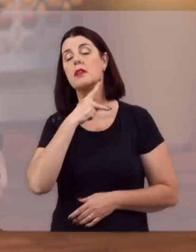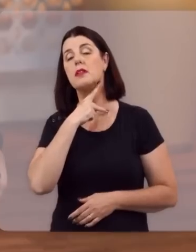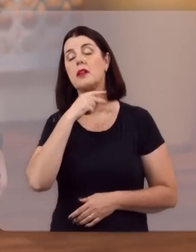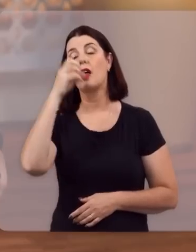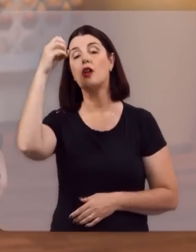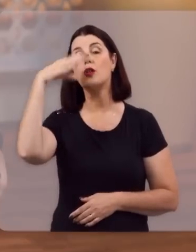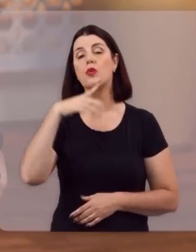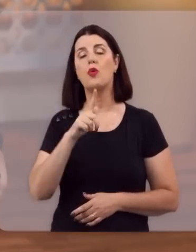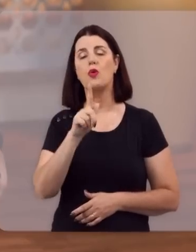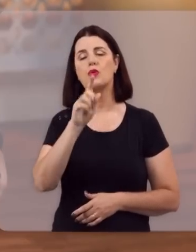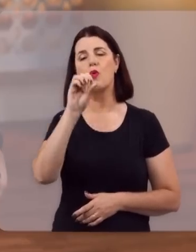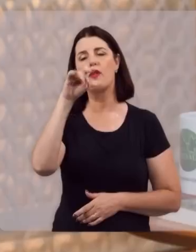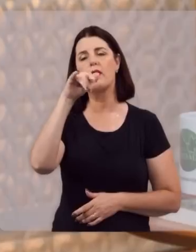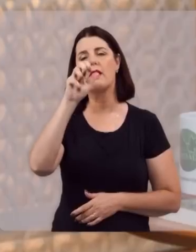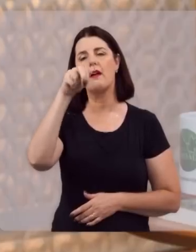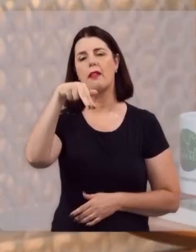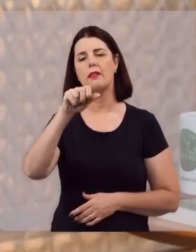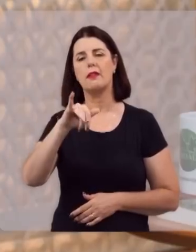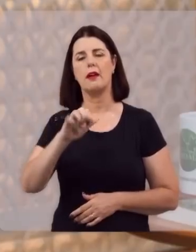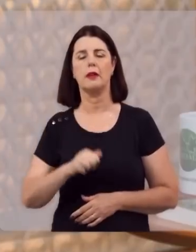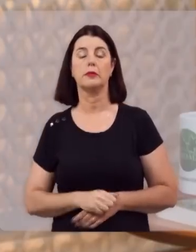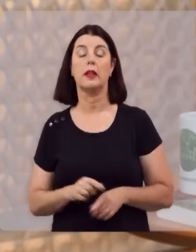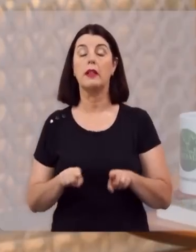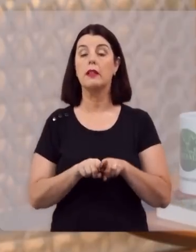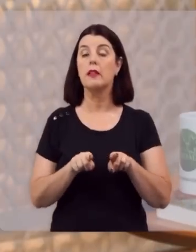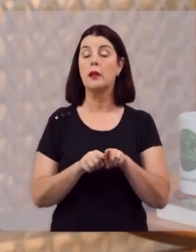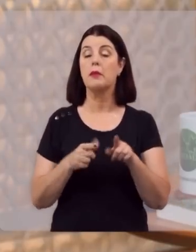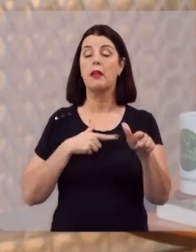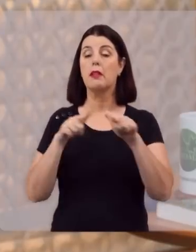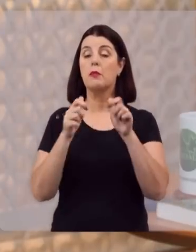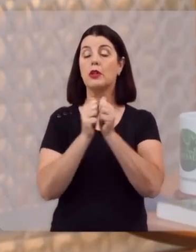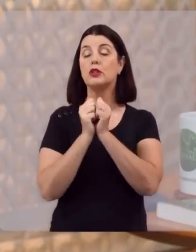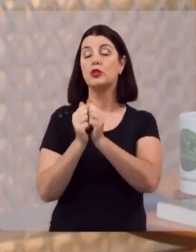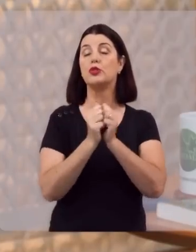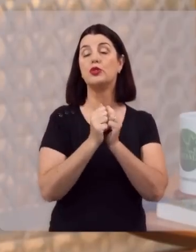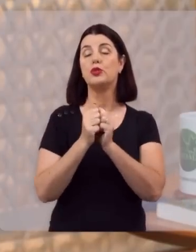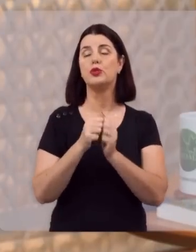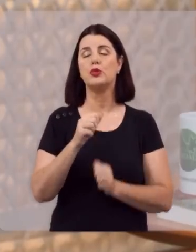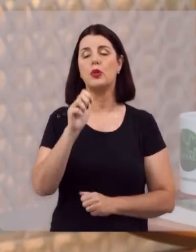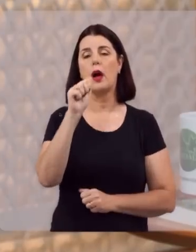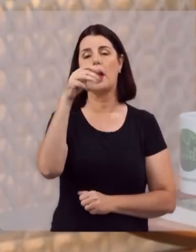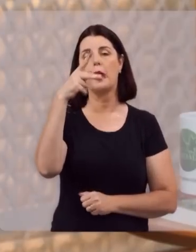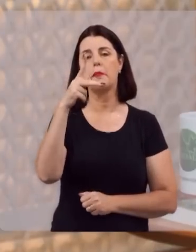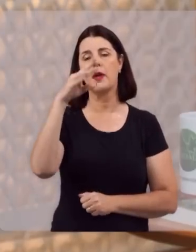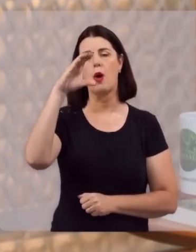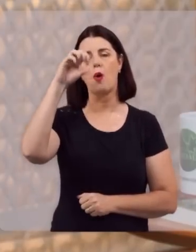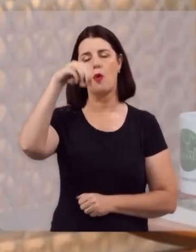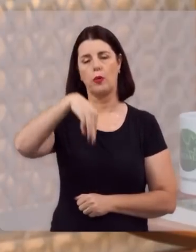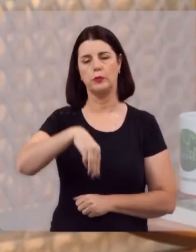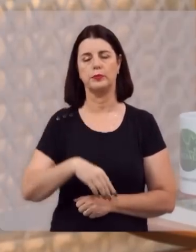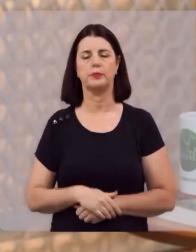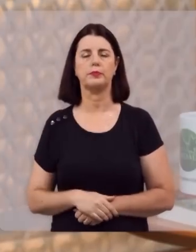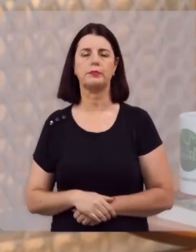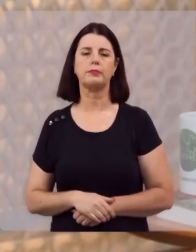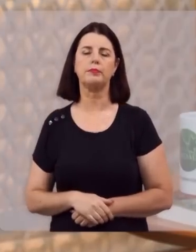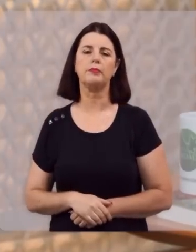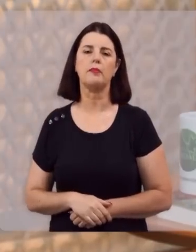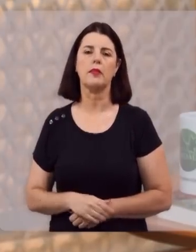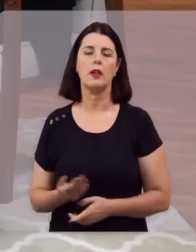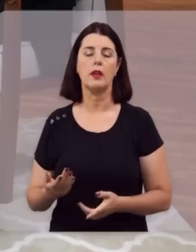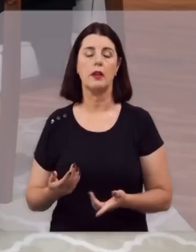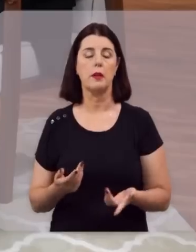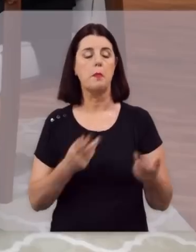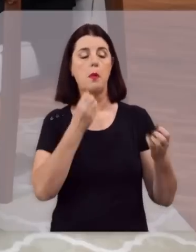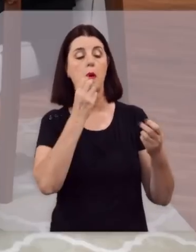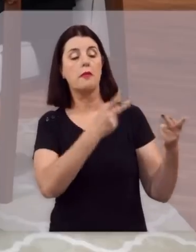Presbiteriana Luz em Goiânia e também membro do Conselho da PECOM, a Agência Presbiteriana de Evangelização e Comunicação.